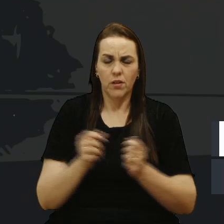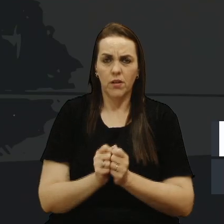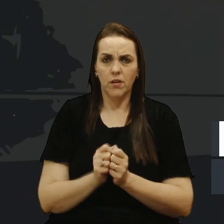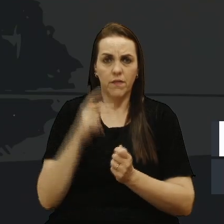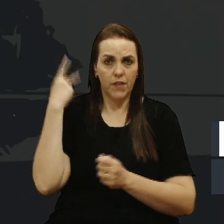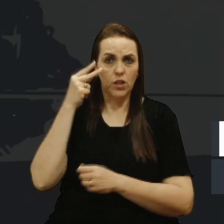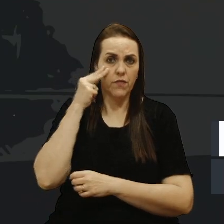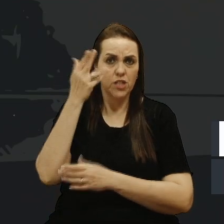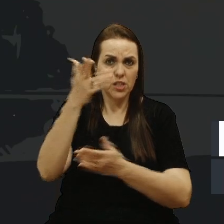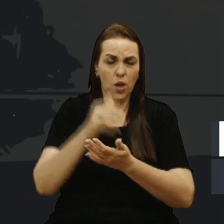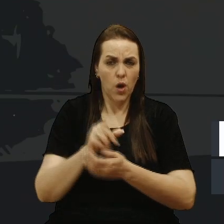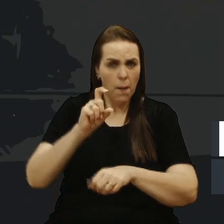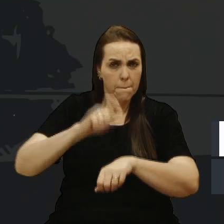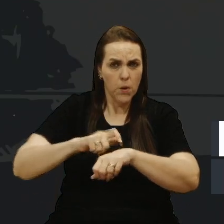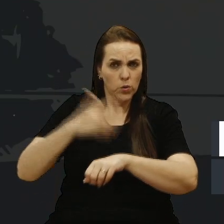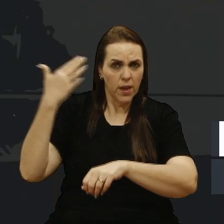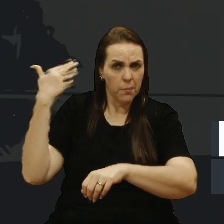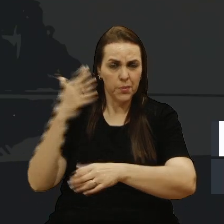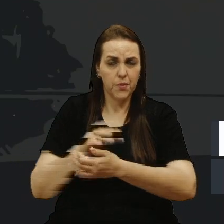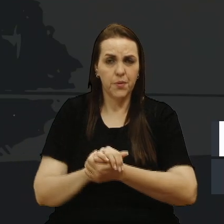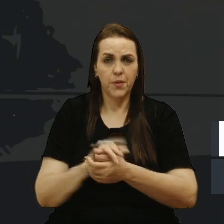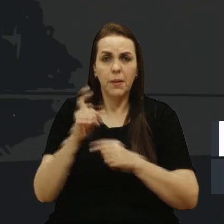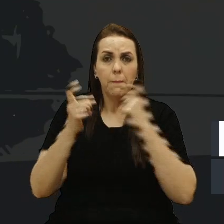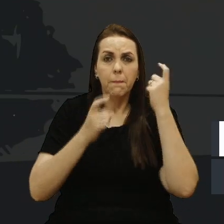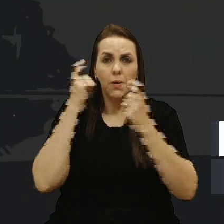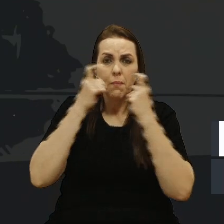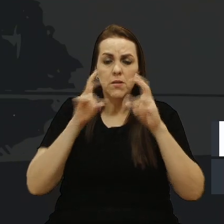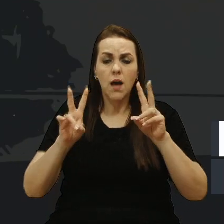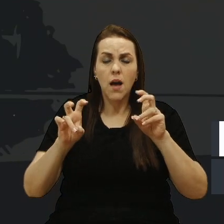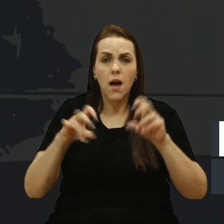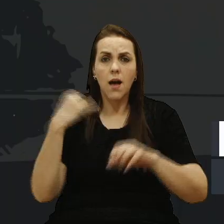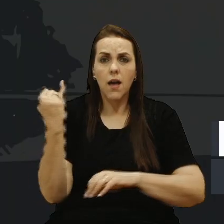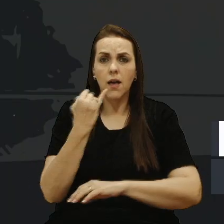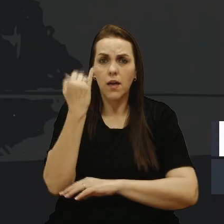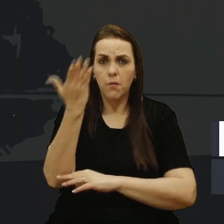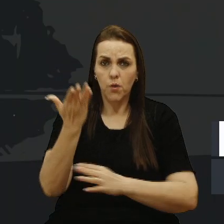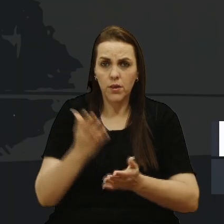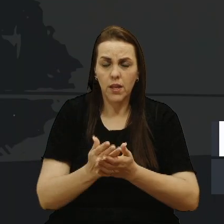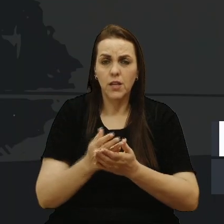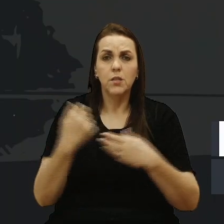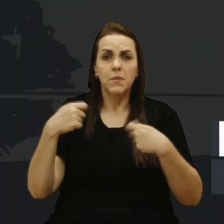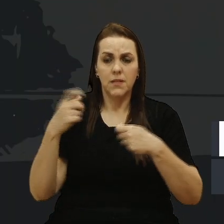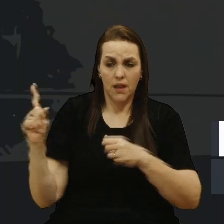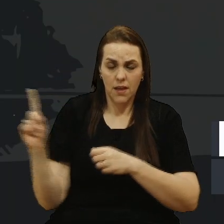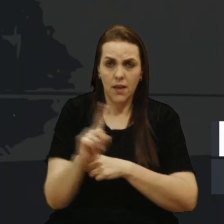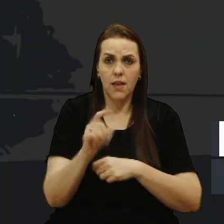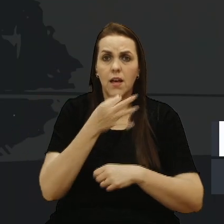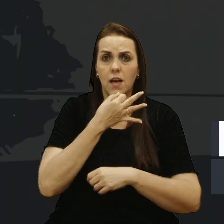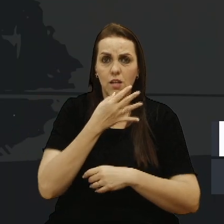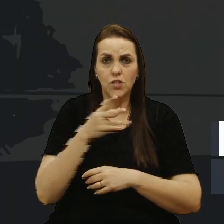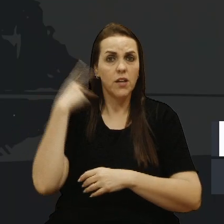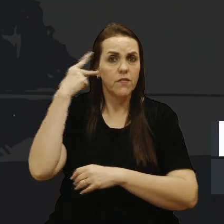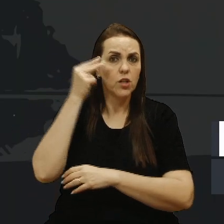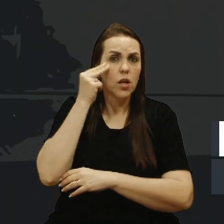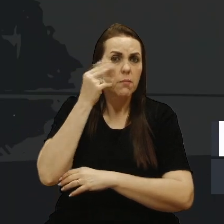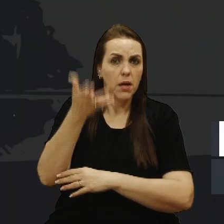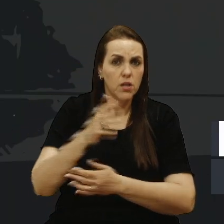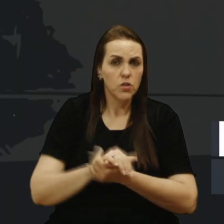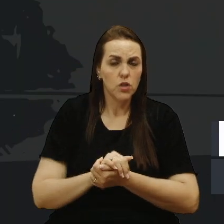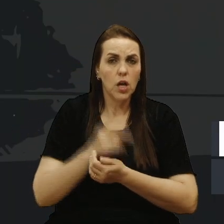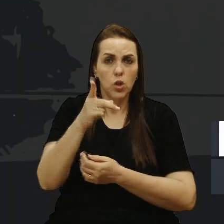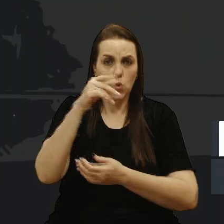Fantinel? Recentemente, desde se preocupar com assuntos importantes, desde vir a Caxias, vereador Libardi, com